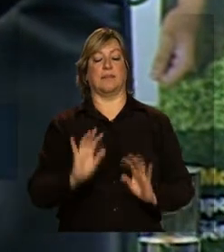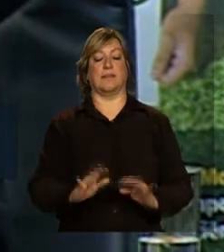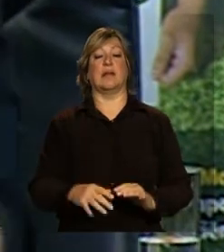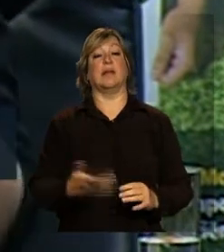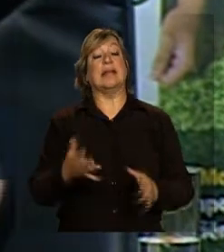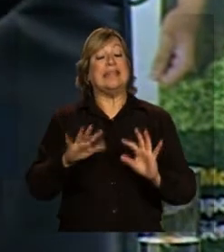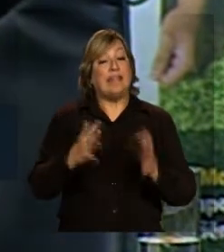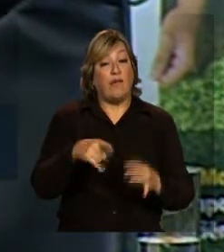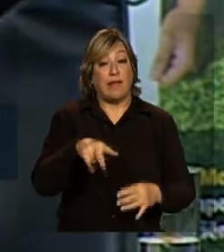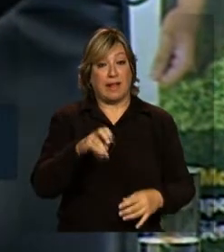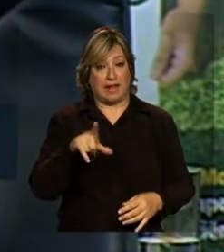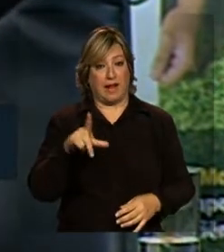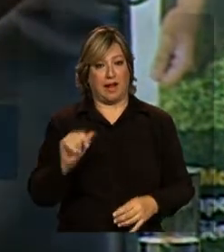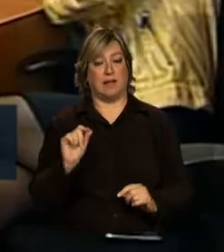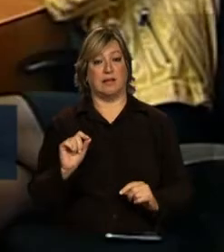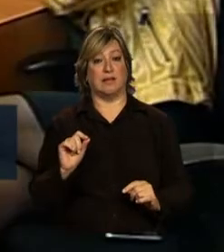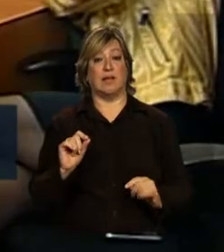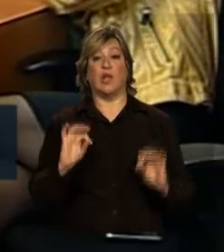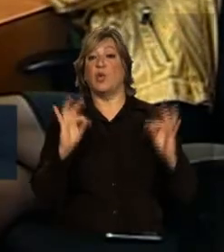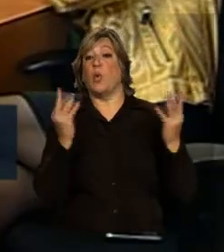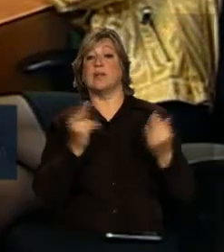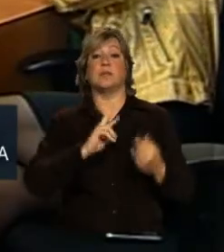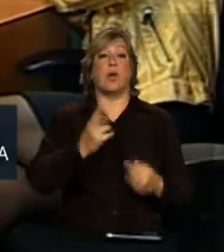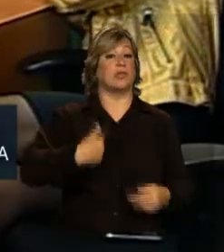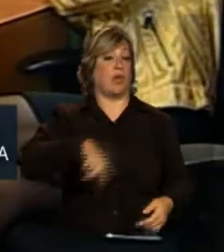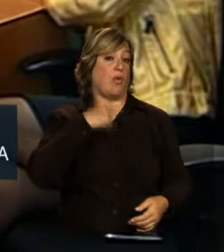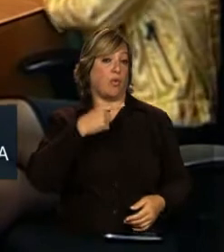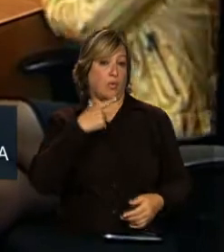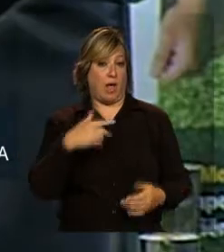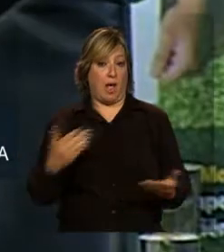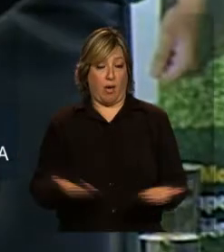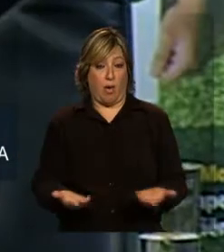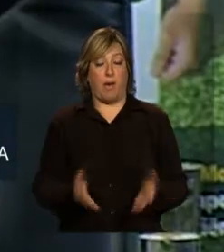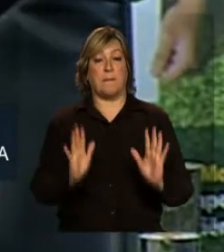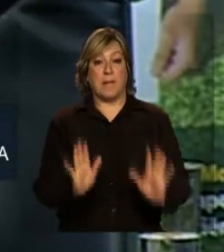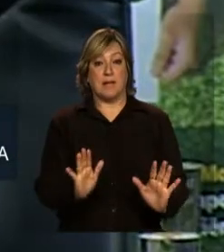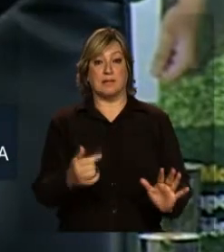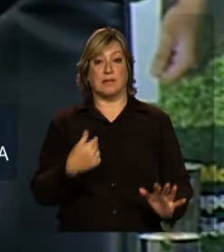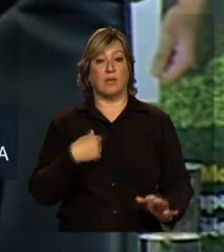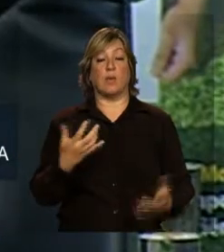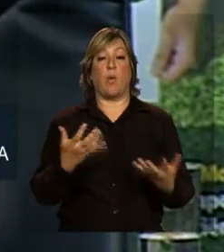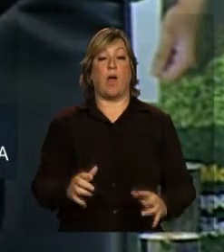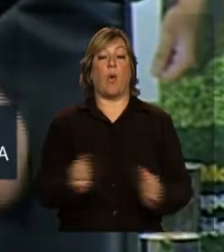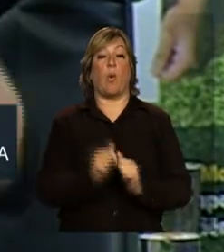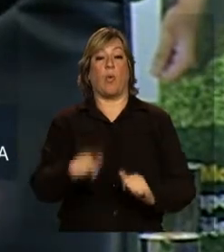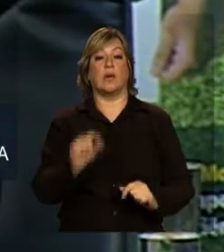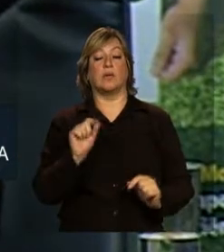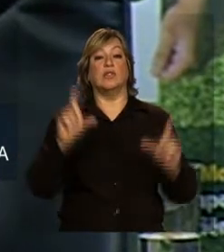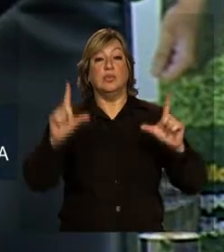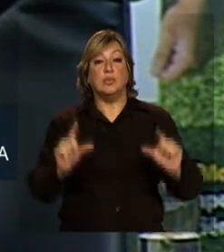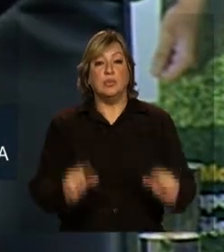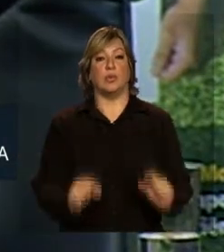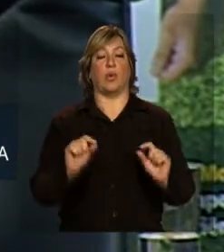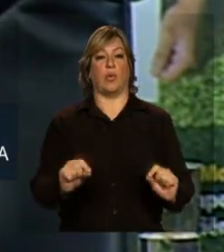Talvez, Neila, nem todas as respostas às suas perguntas nós tenhamos, sabe? Mas eu não quero com isso que se diminua o impacto